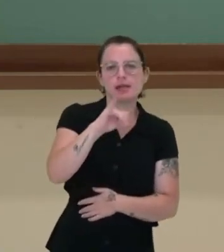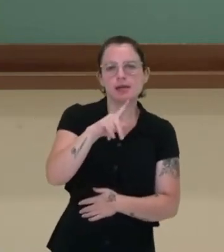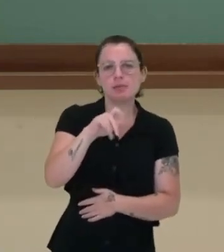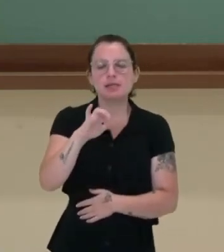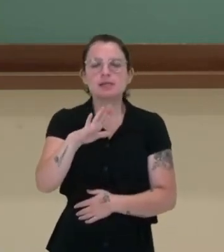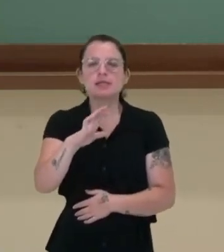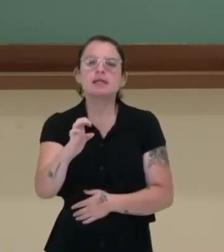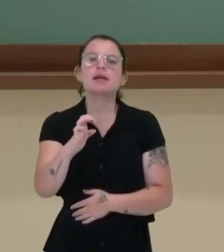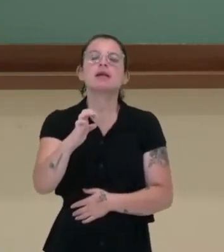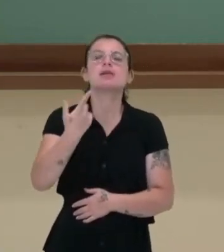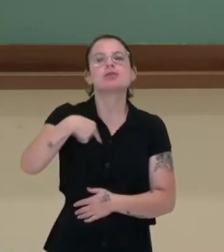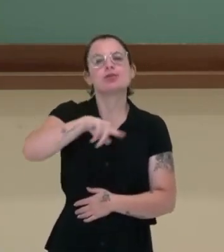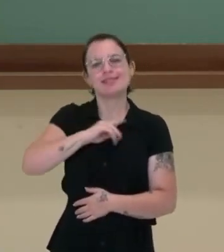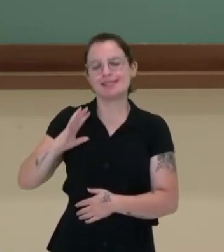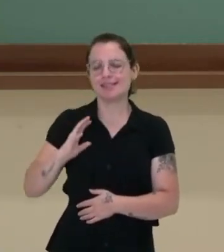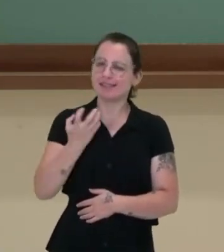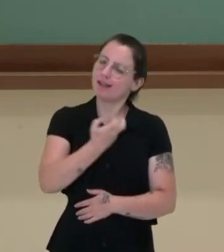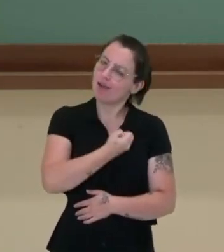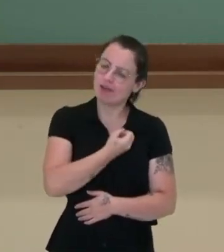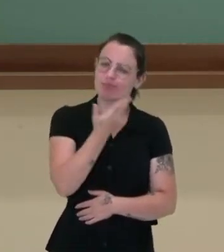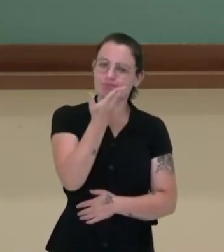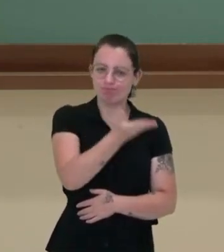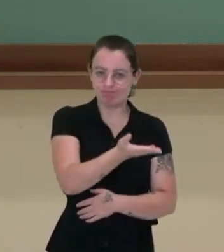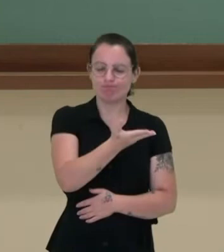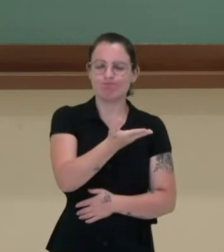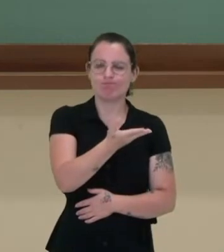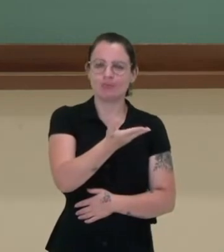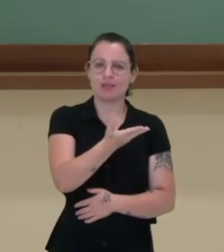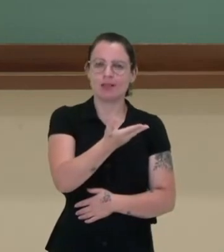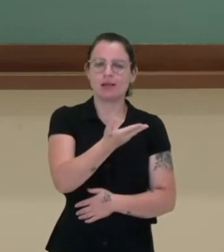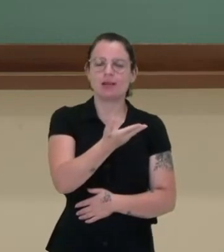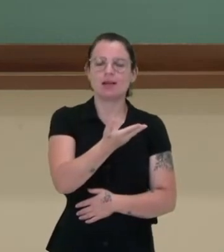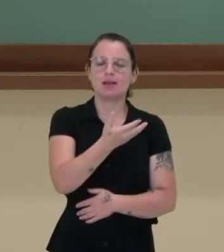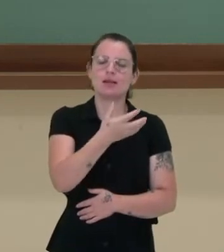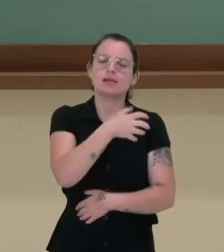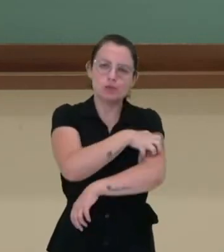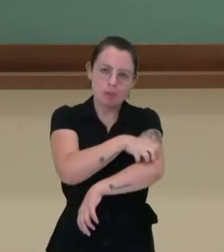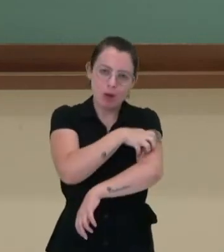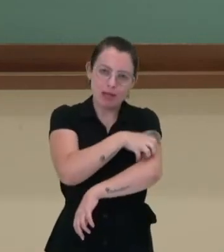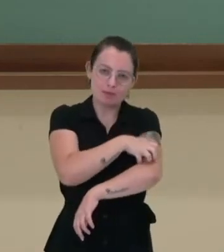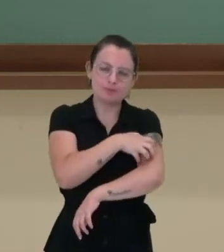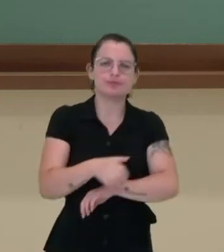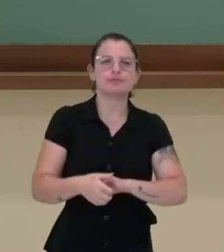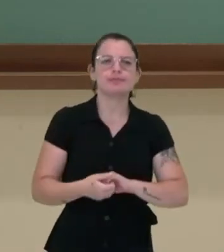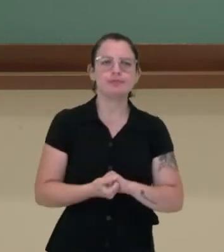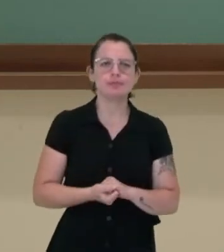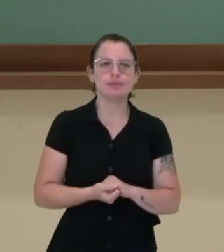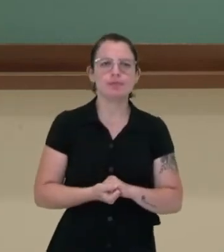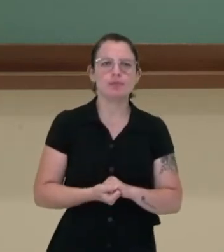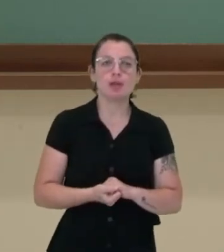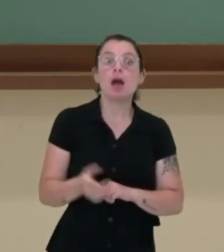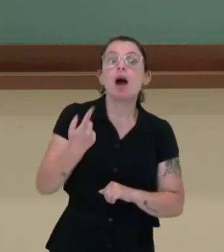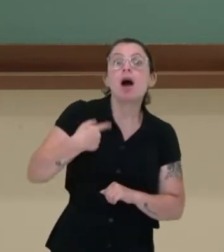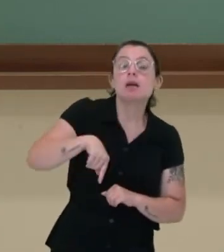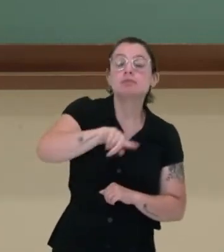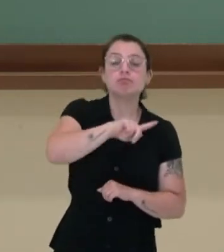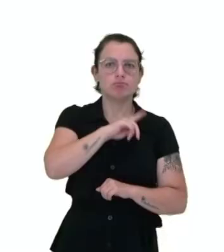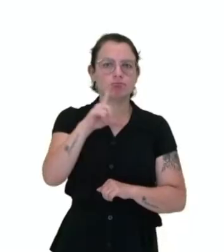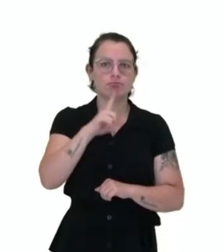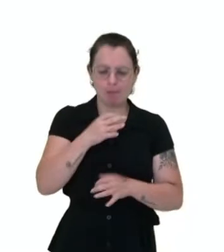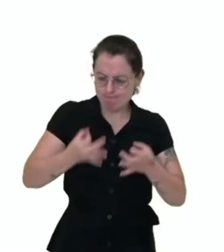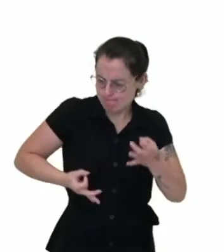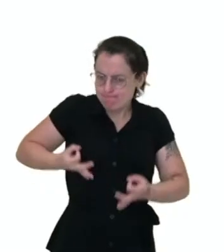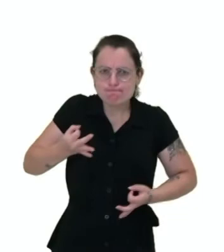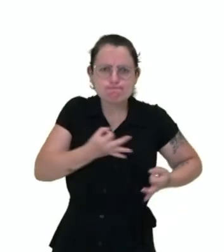para salvar-nos desta doença viral, a rubéola. Temos também o sarampo. Quais